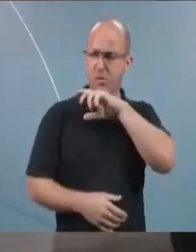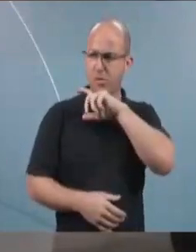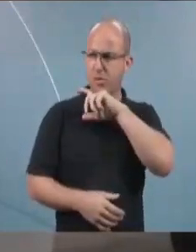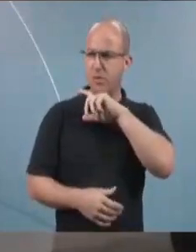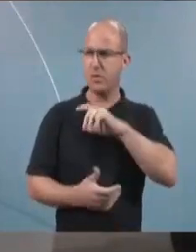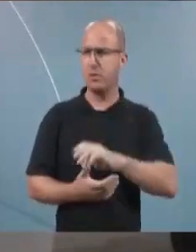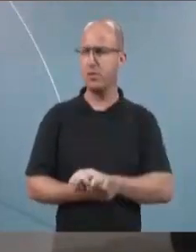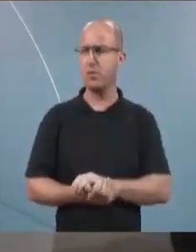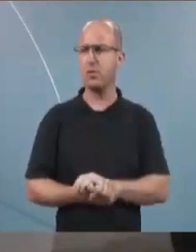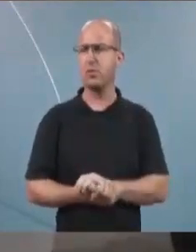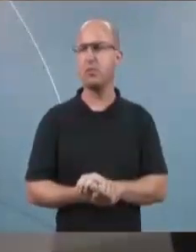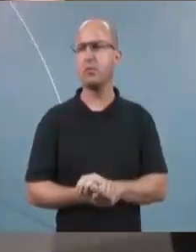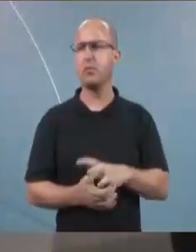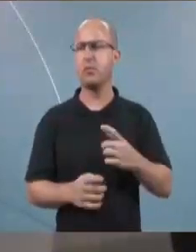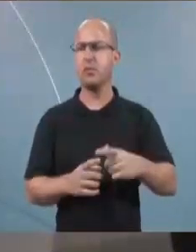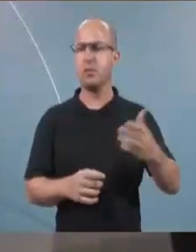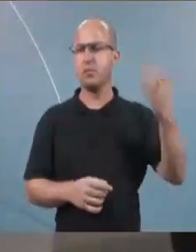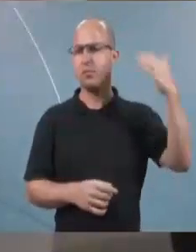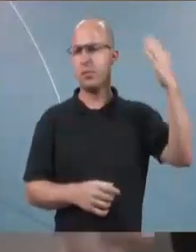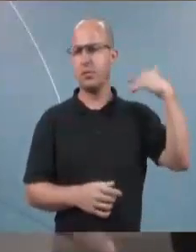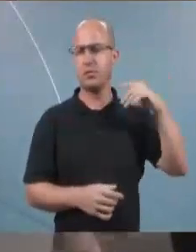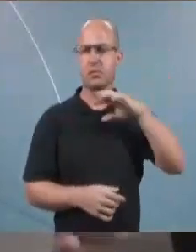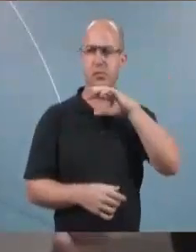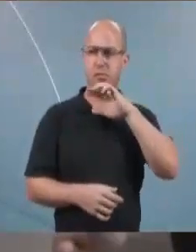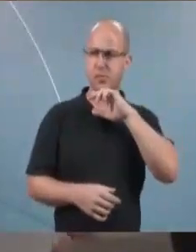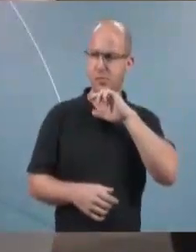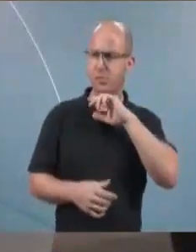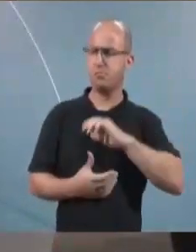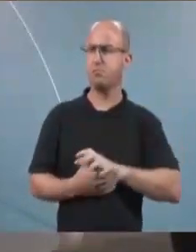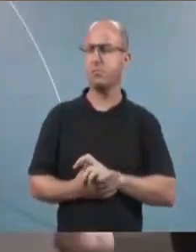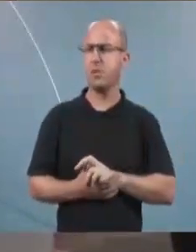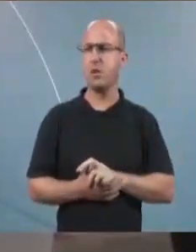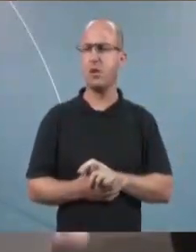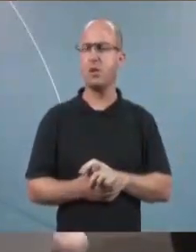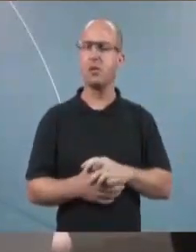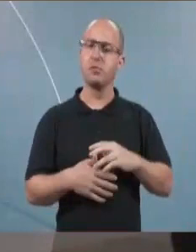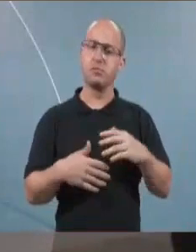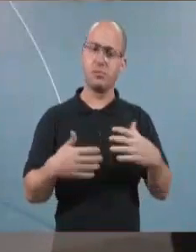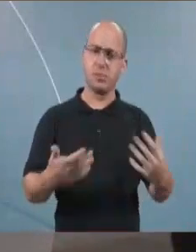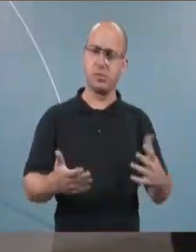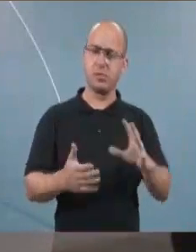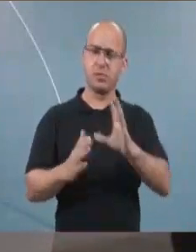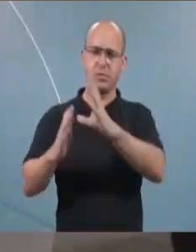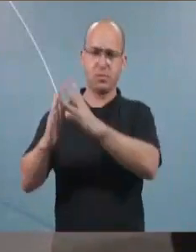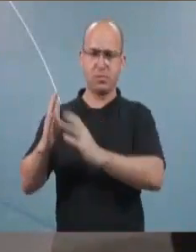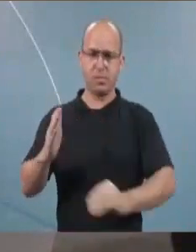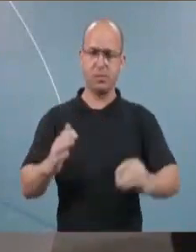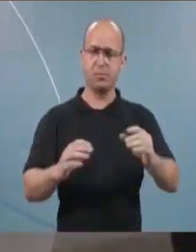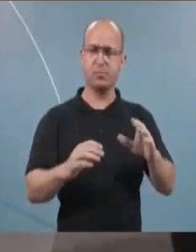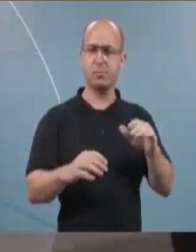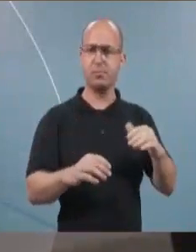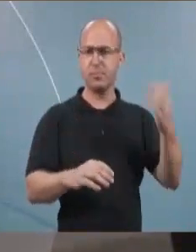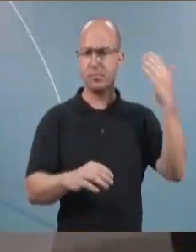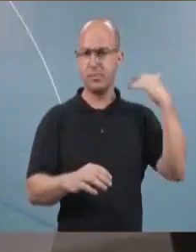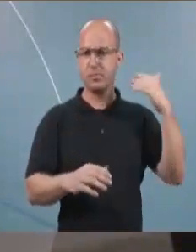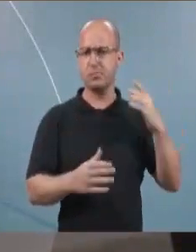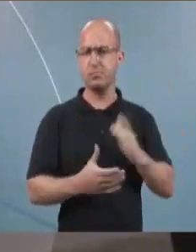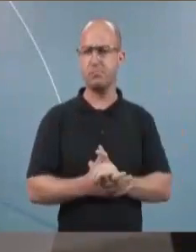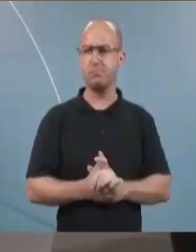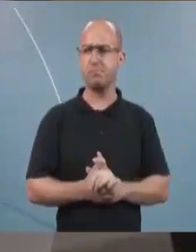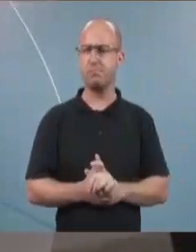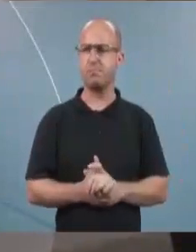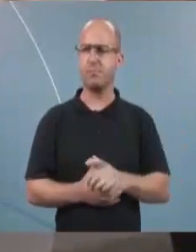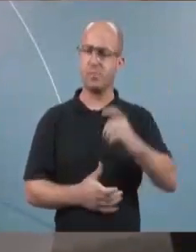ruim porque o passado foi ruim ele então tá copiando o passado e nós